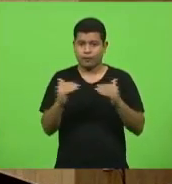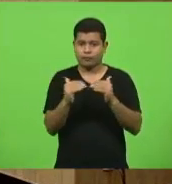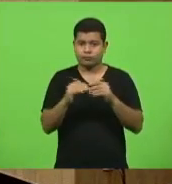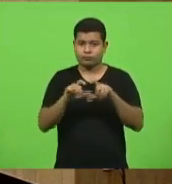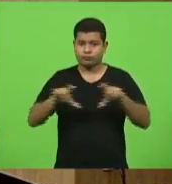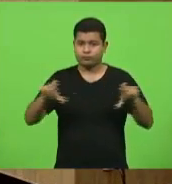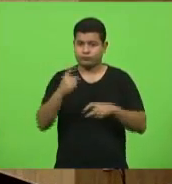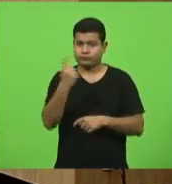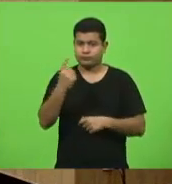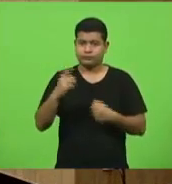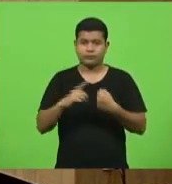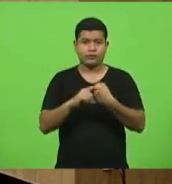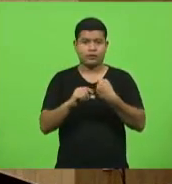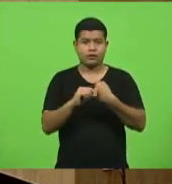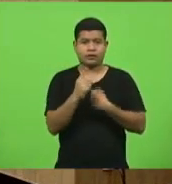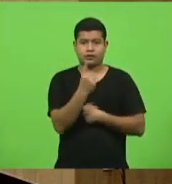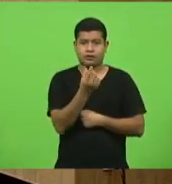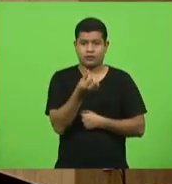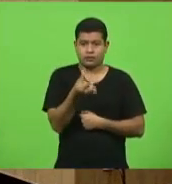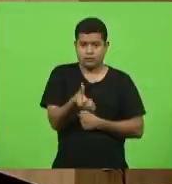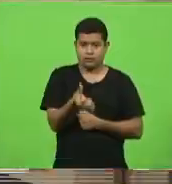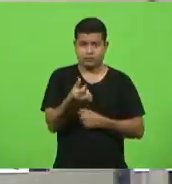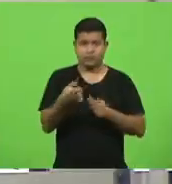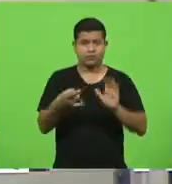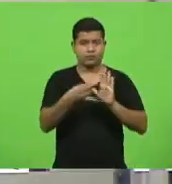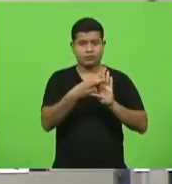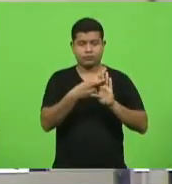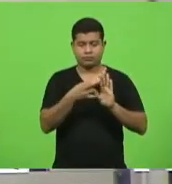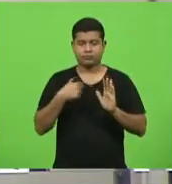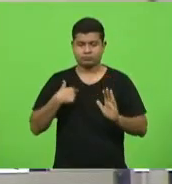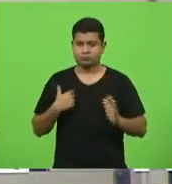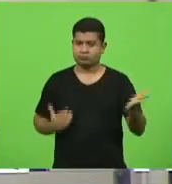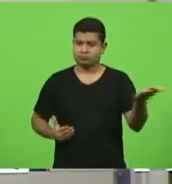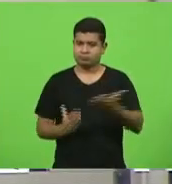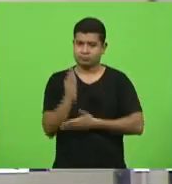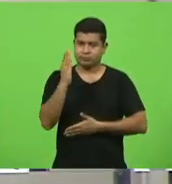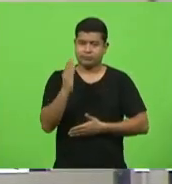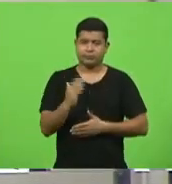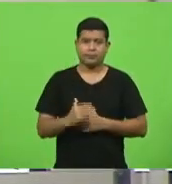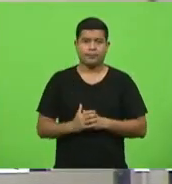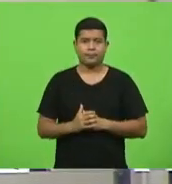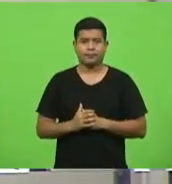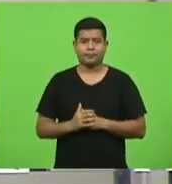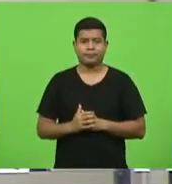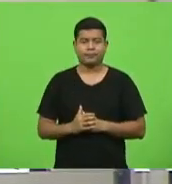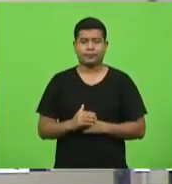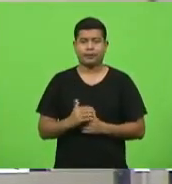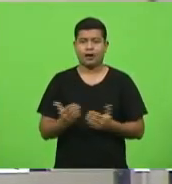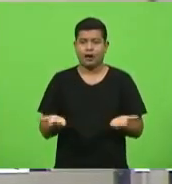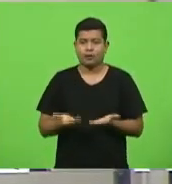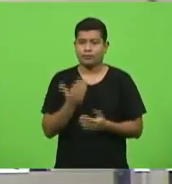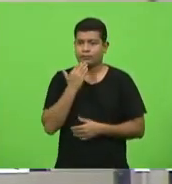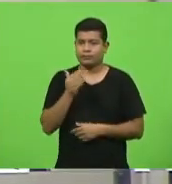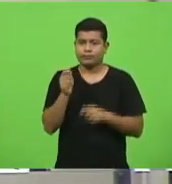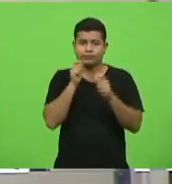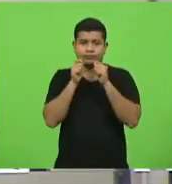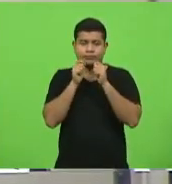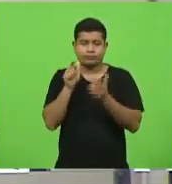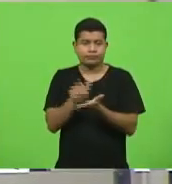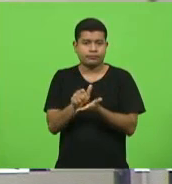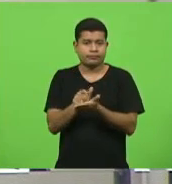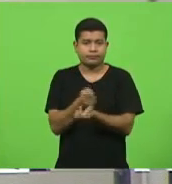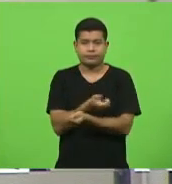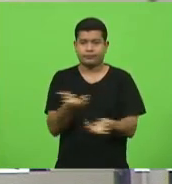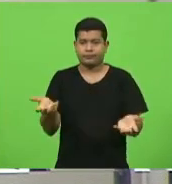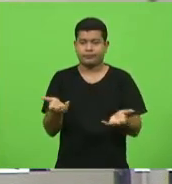primeiro do artigo número 106 do Regimento Interno, dou por aprovado. Solicito a assessoria que proceda à distribuição de